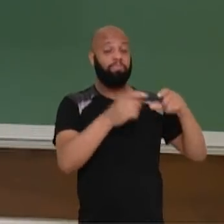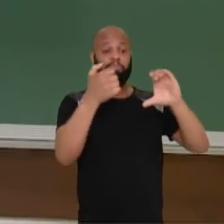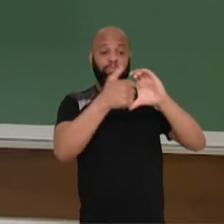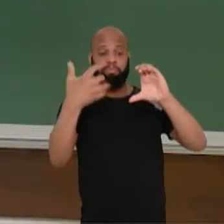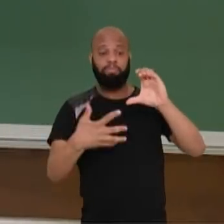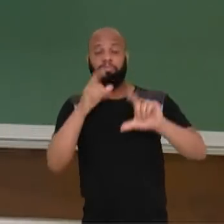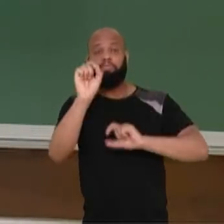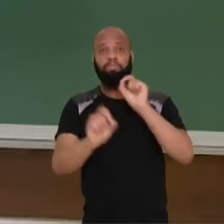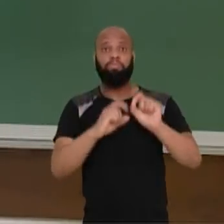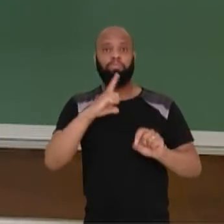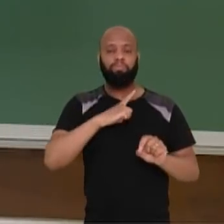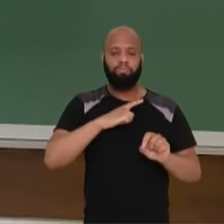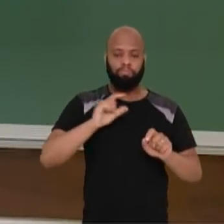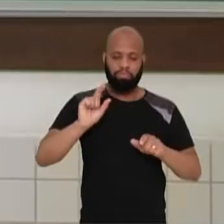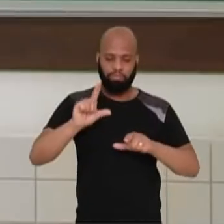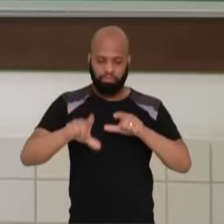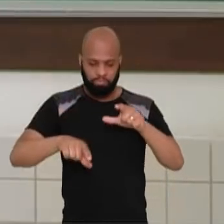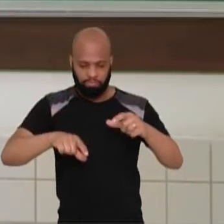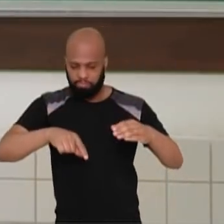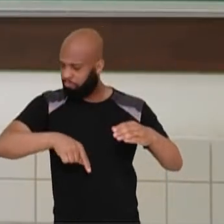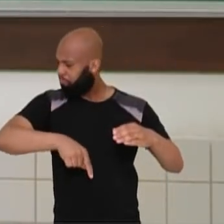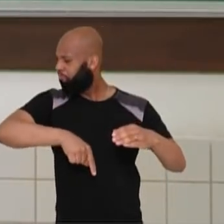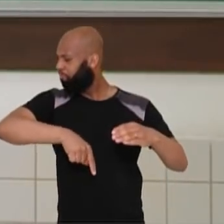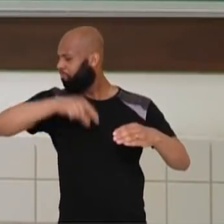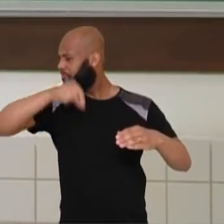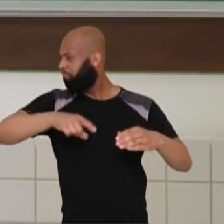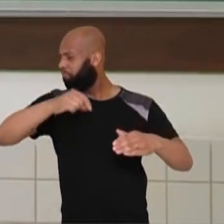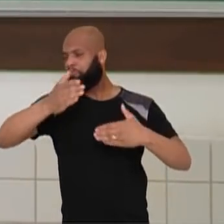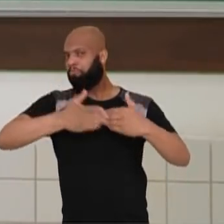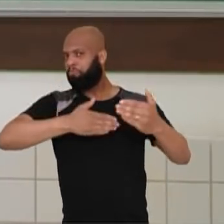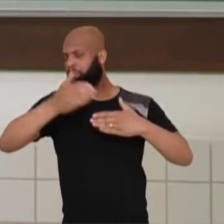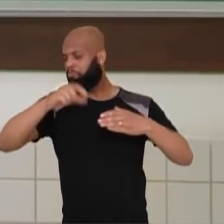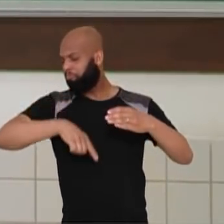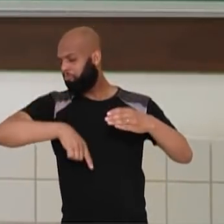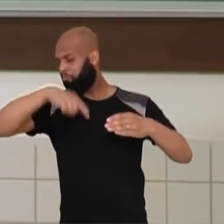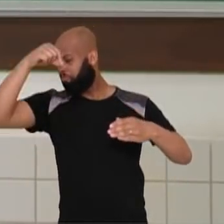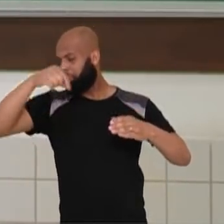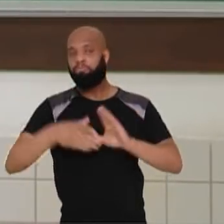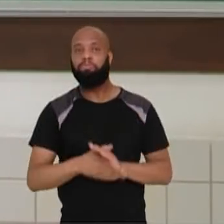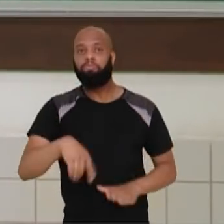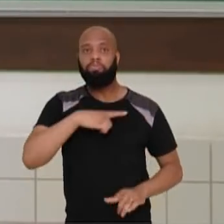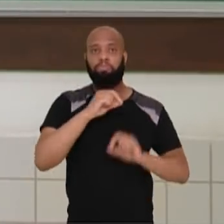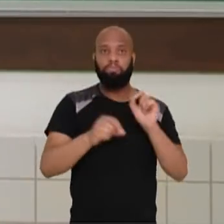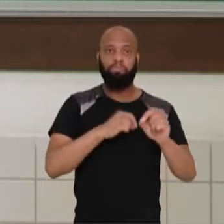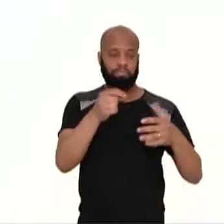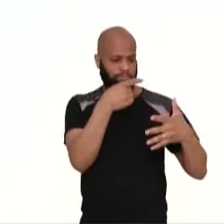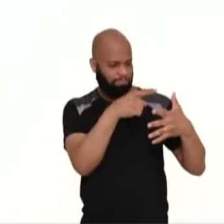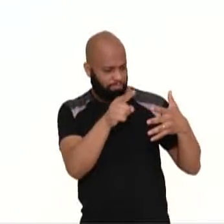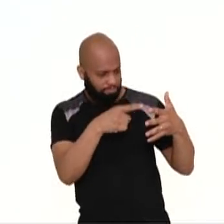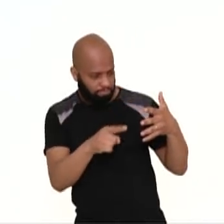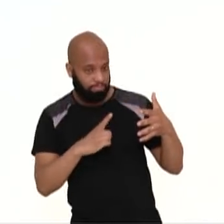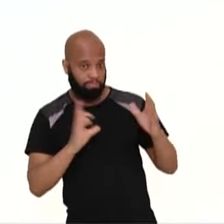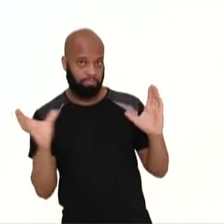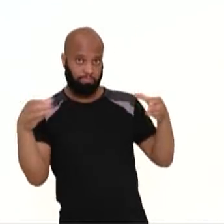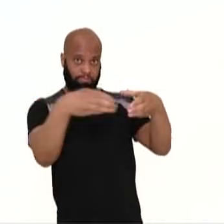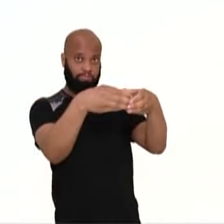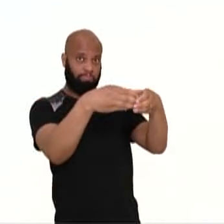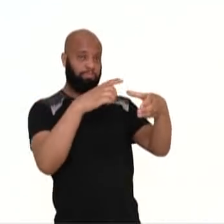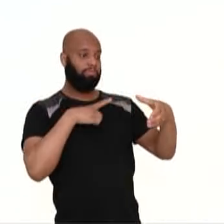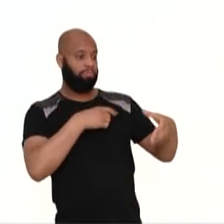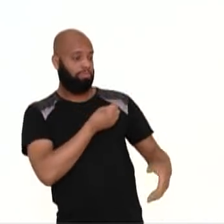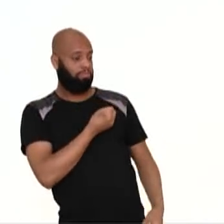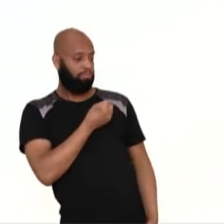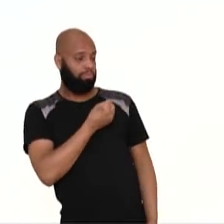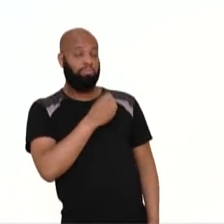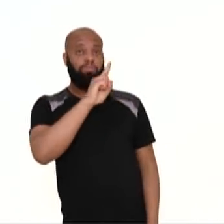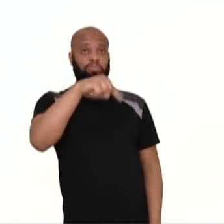por um sorteio aleatório, ok? Os elementos de uma população podem ser enumerados e